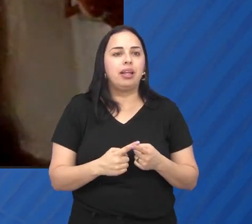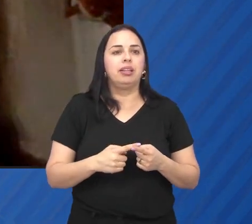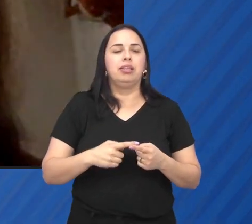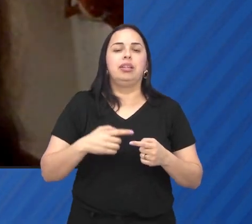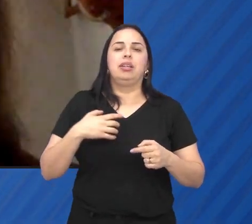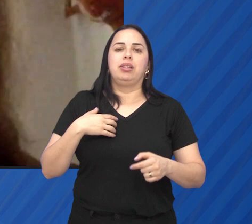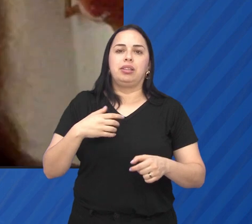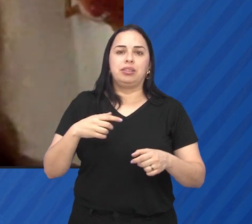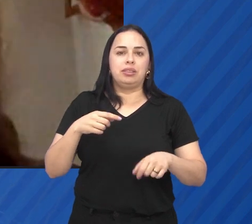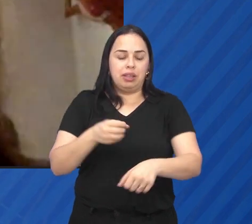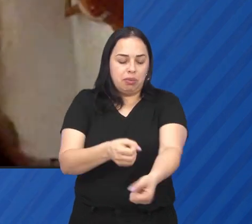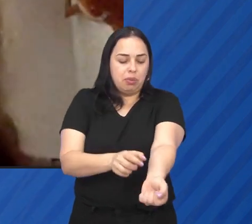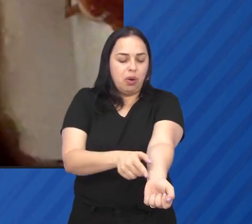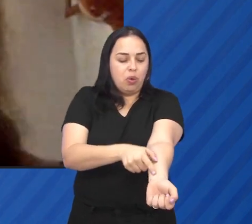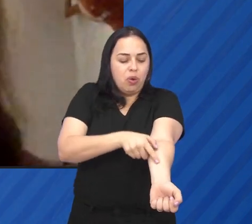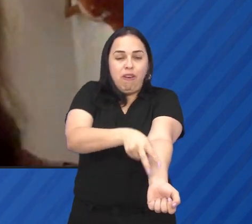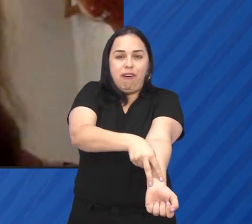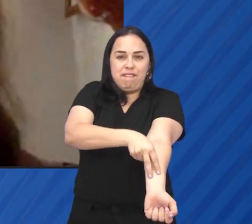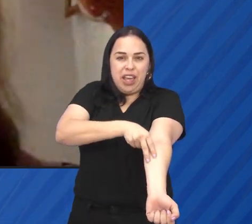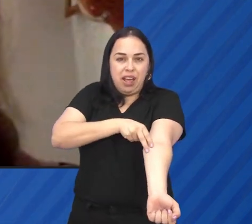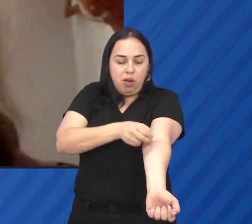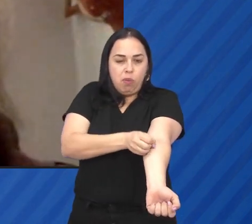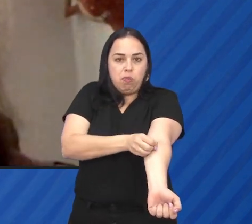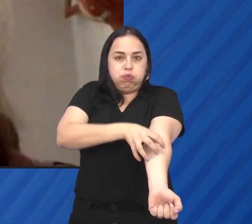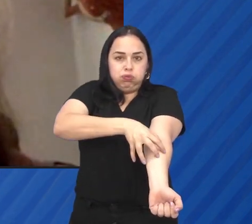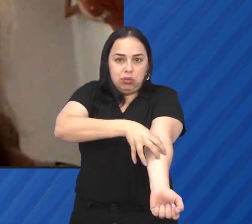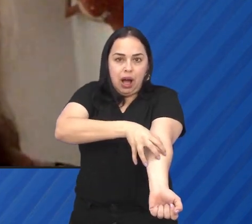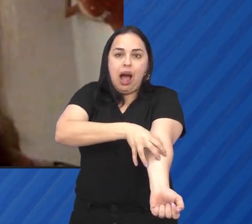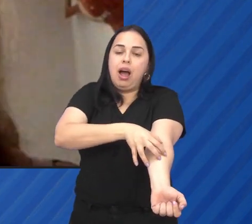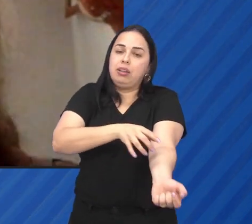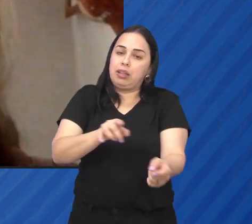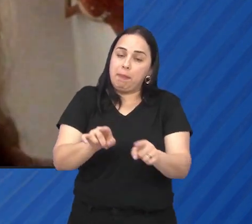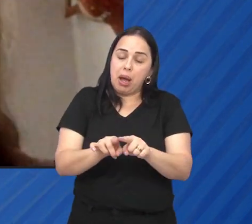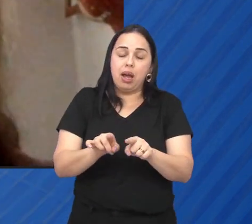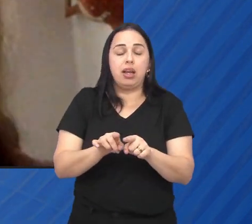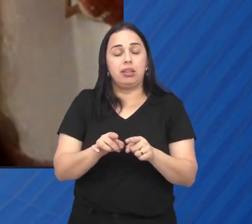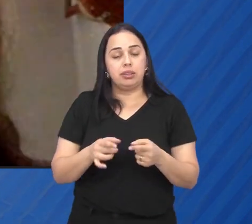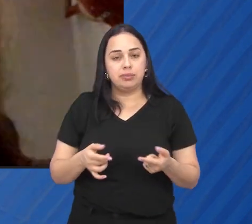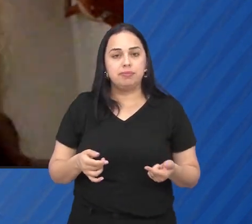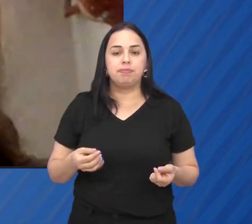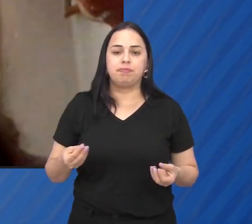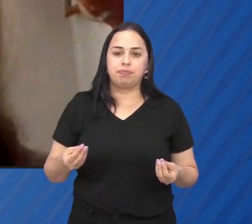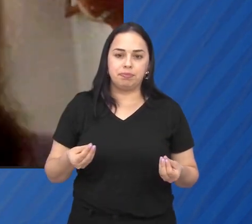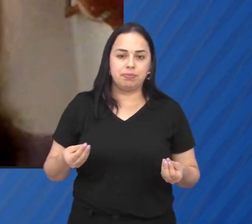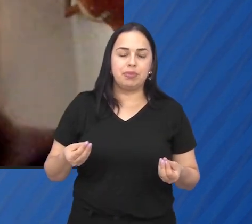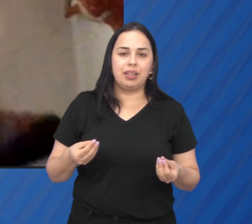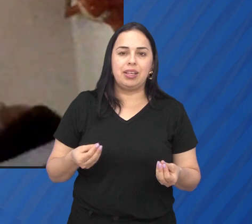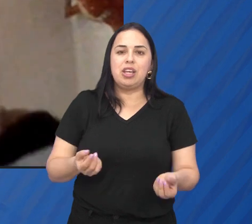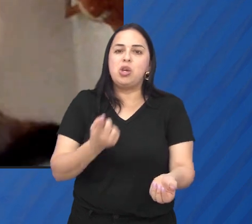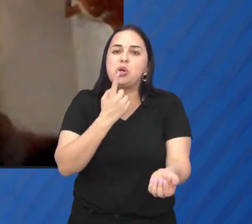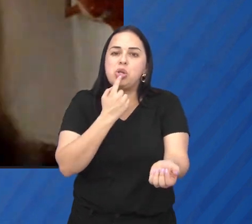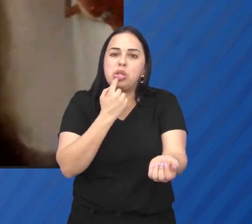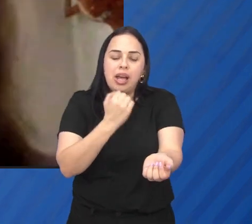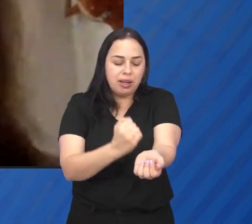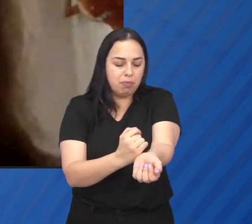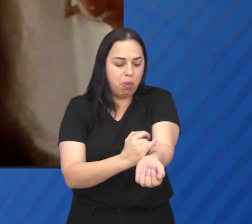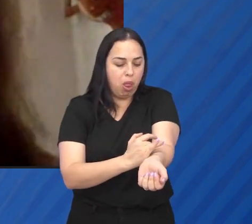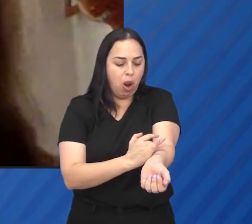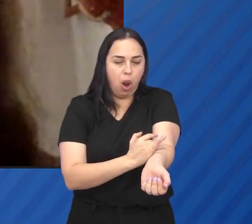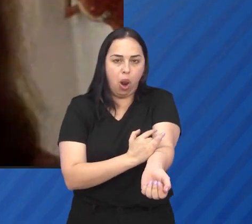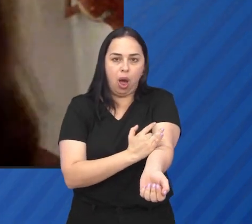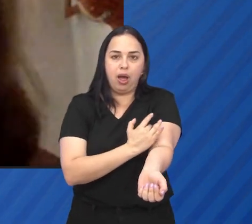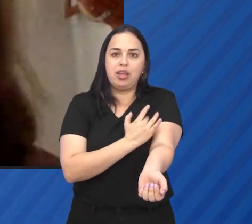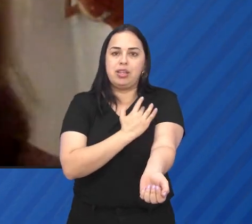esforço maior do calor pela dilatação dos vasos sanguíneos e a necessidade desse